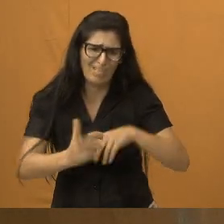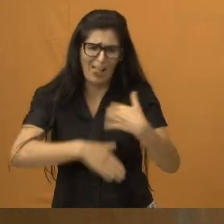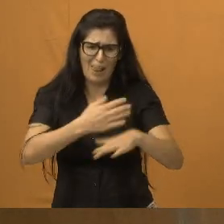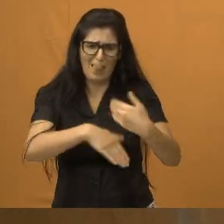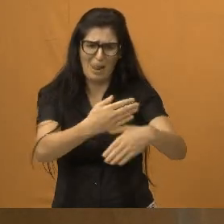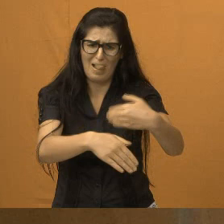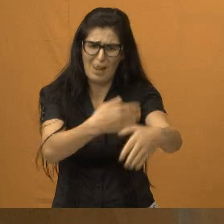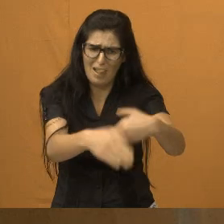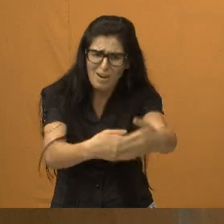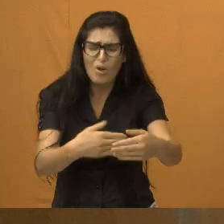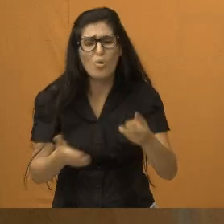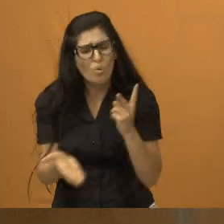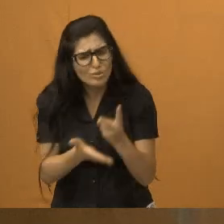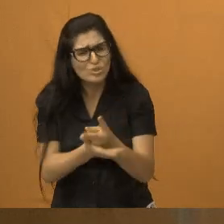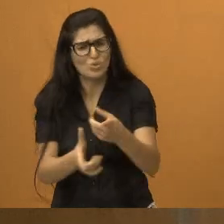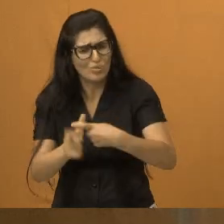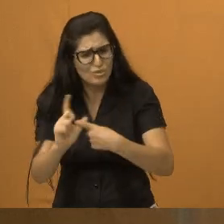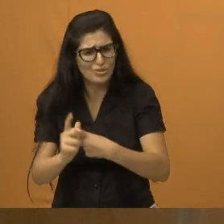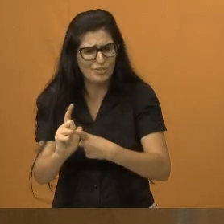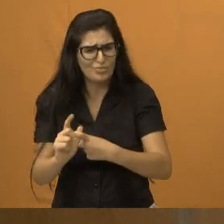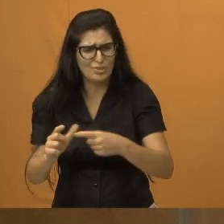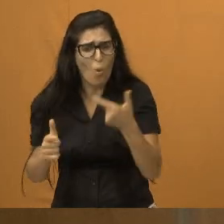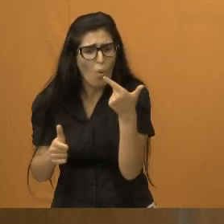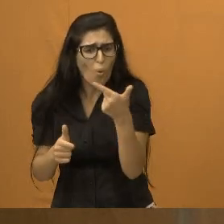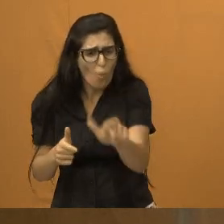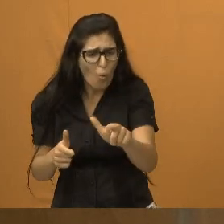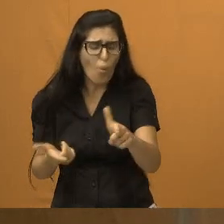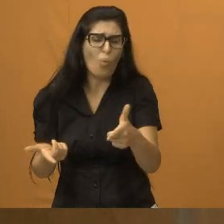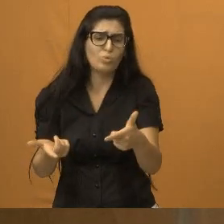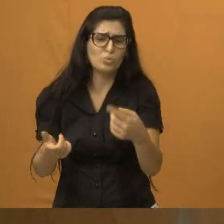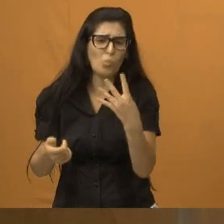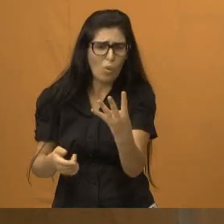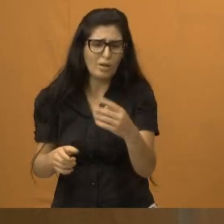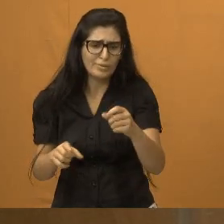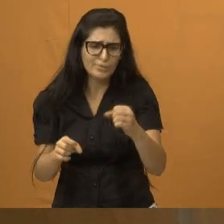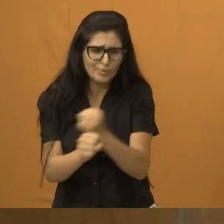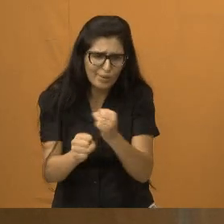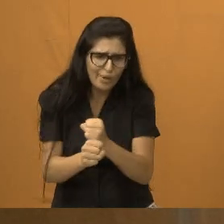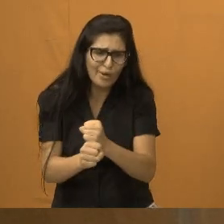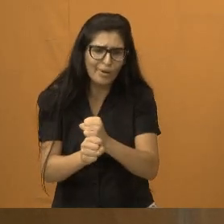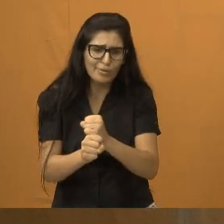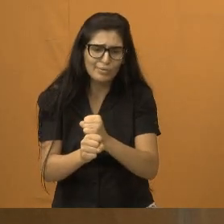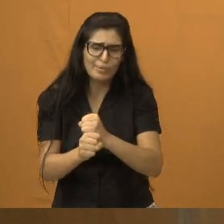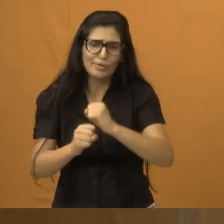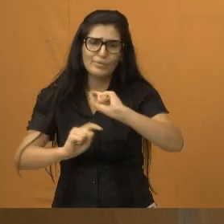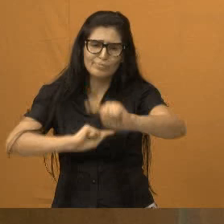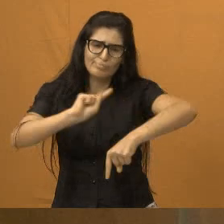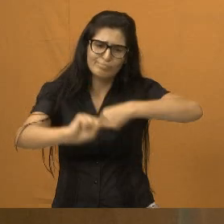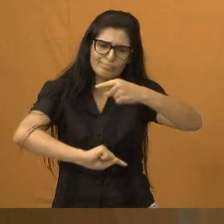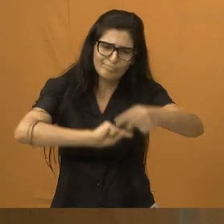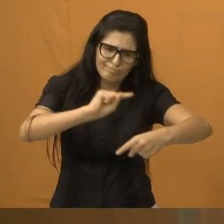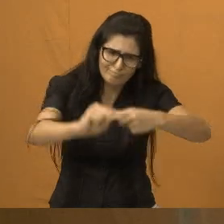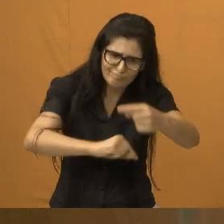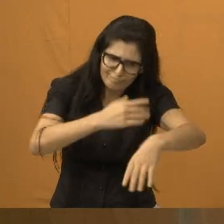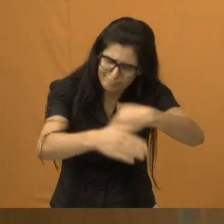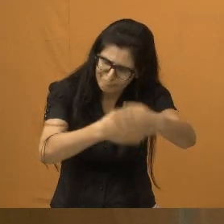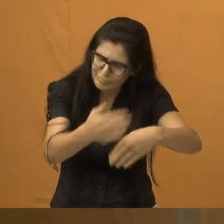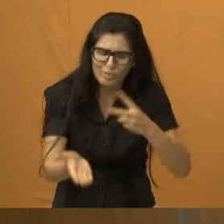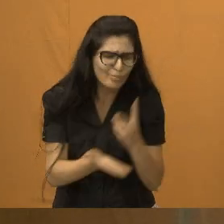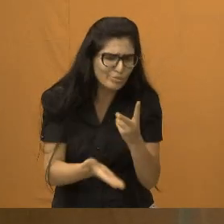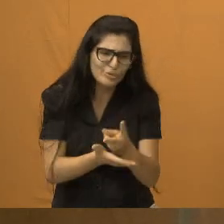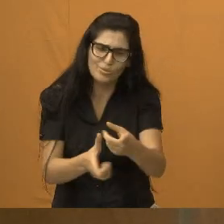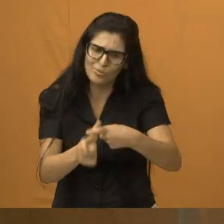Ela só é recalculada. Esse é o método da qual foi colocado também, de uma forma mais efetiva, nesse exercício de 2017, com algumas mudanças